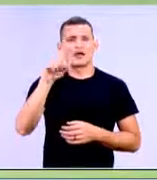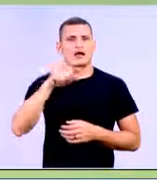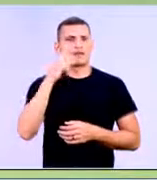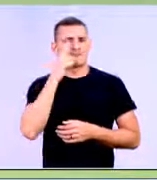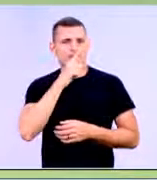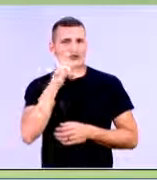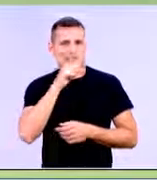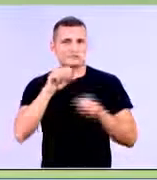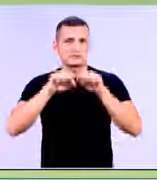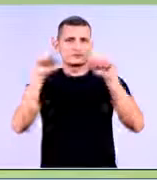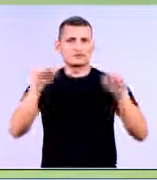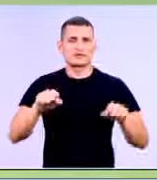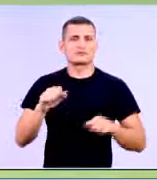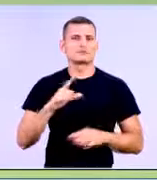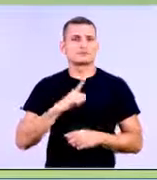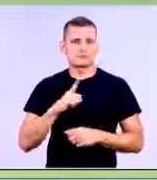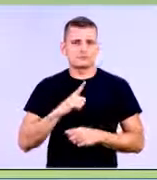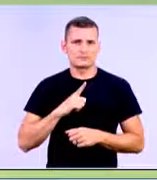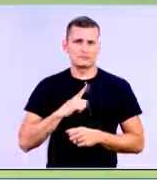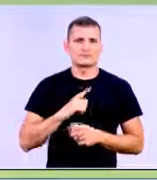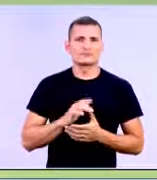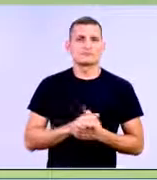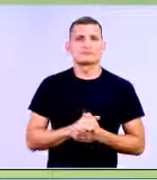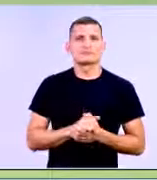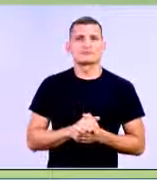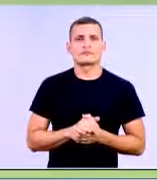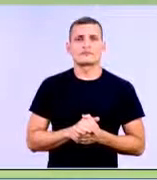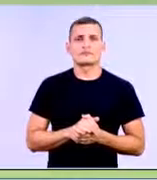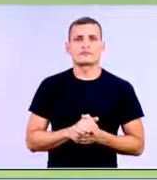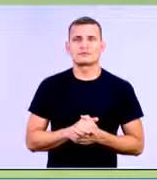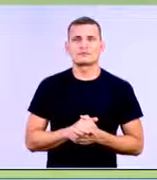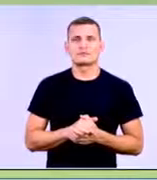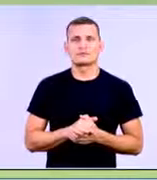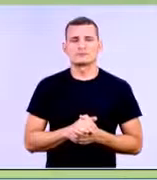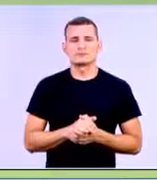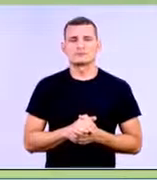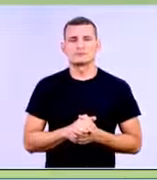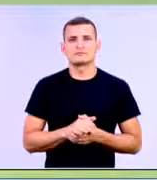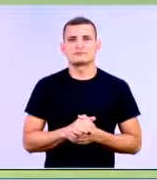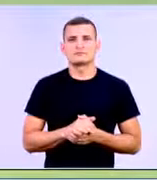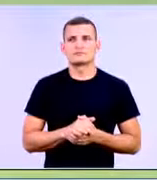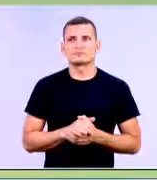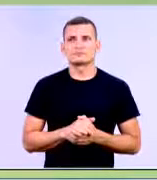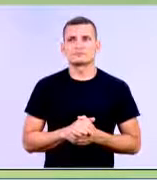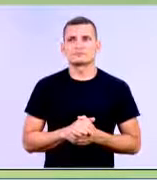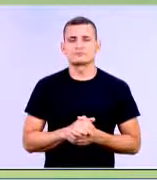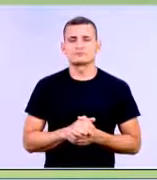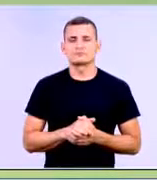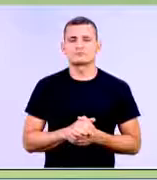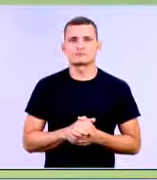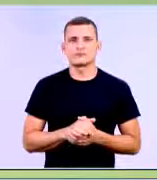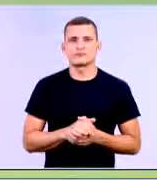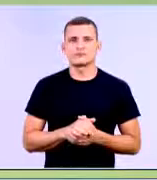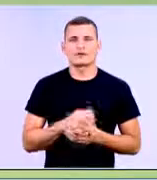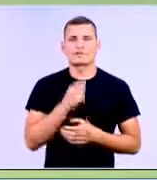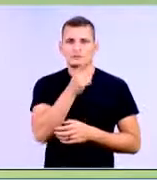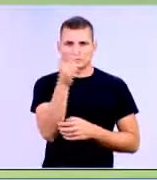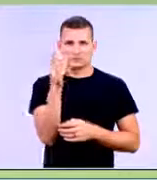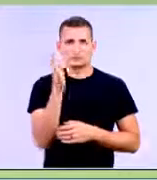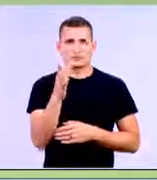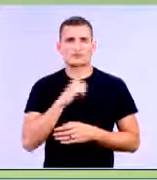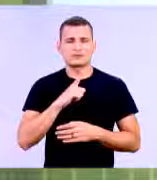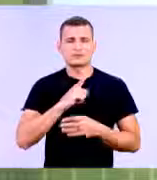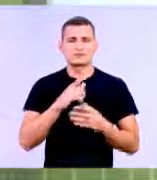A princípio, quando a gente cria, não queremos que ele tenha falha. Vocês. Já estão naquele patamar